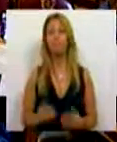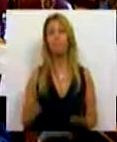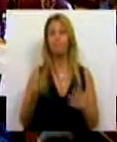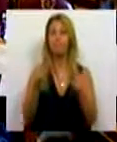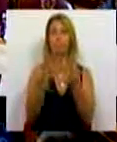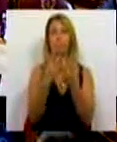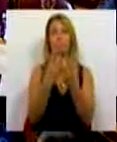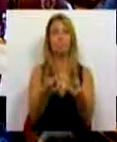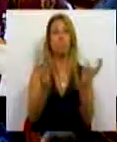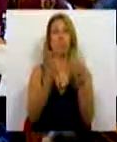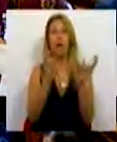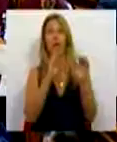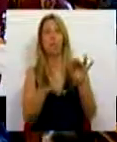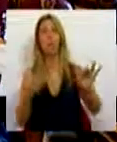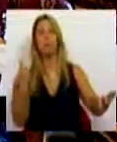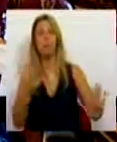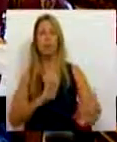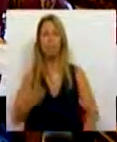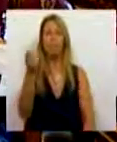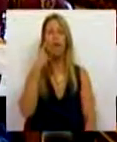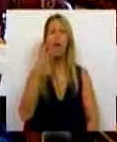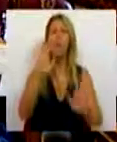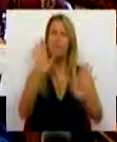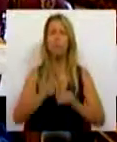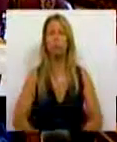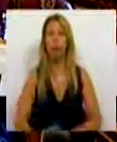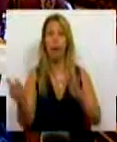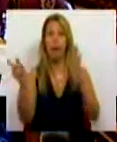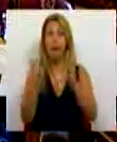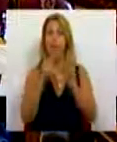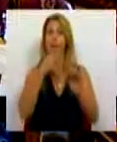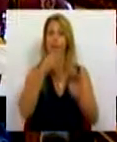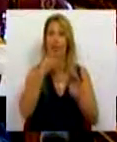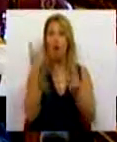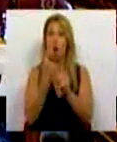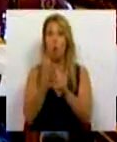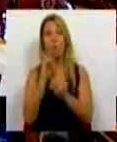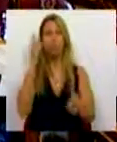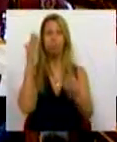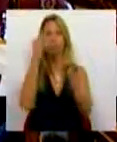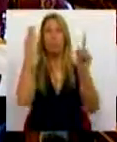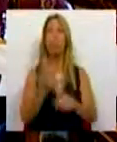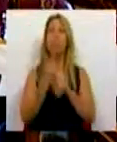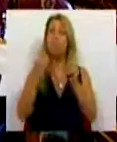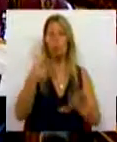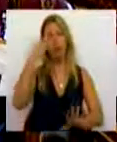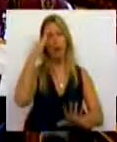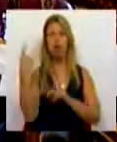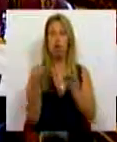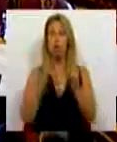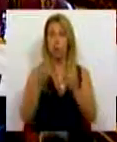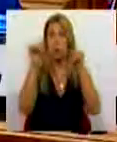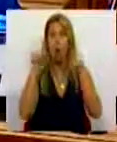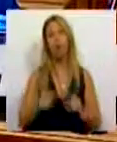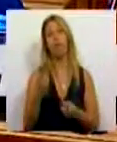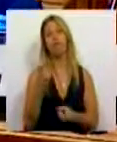restantes bancadas parlamentares. Vamos lá pôr os pontos nos is, que eu acho que falta aqui alguma seriedade na discussão. Primeiro,